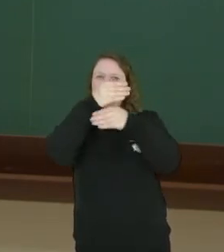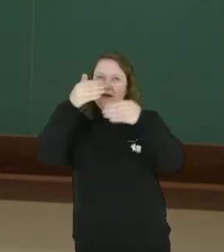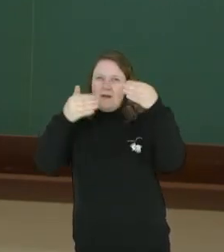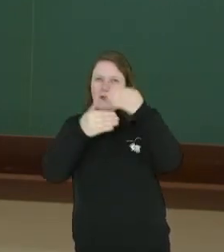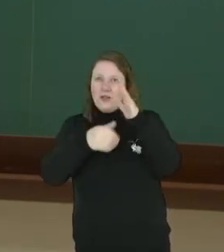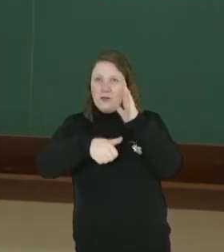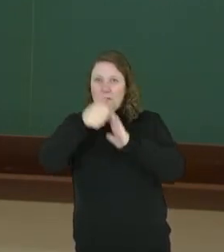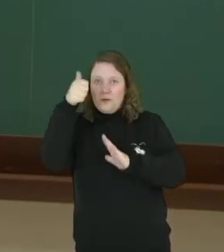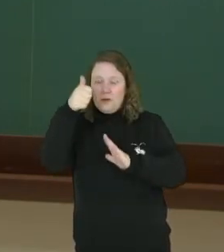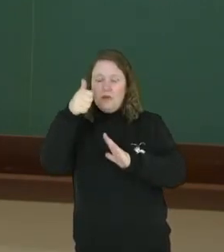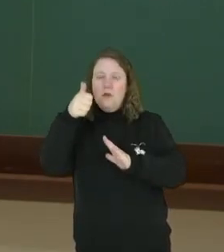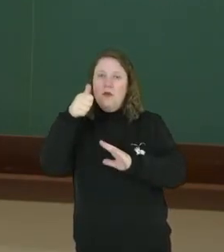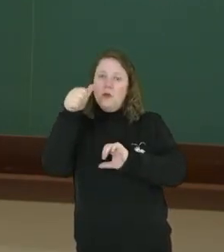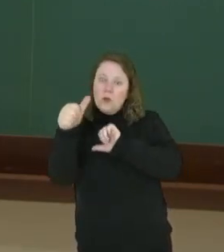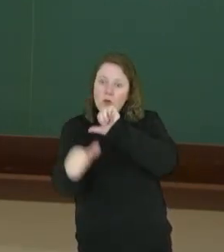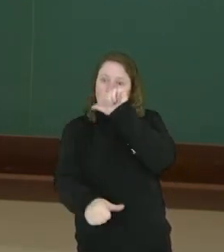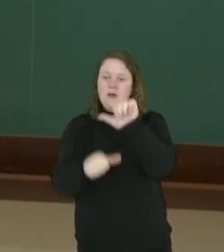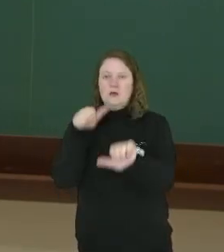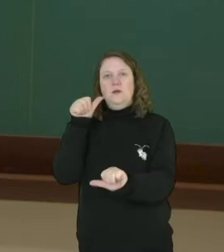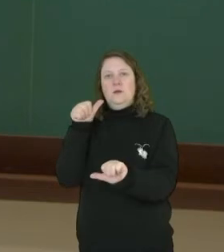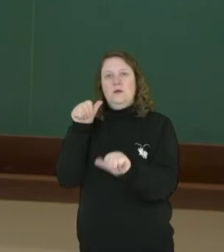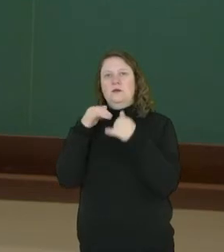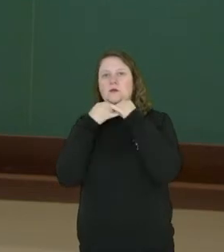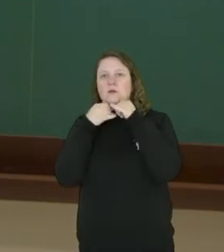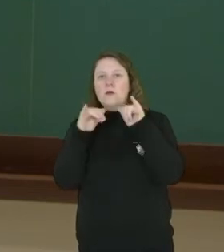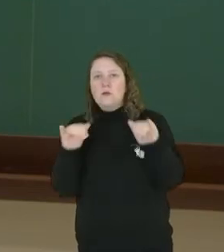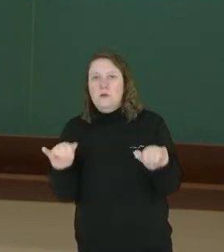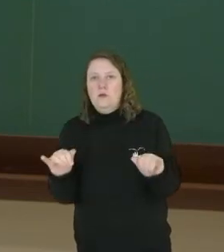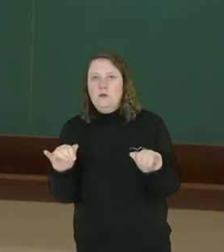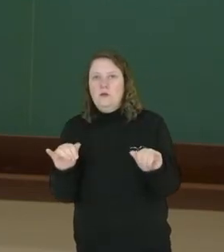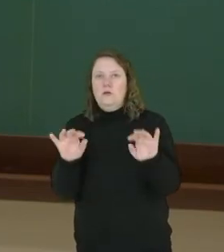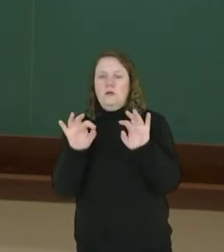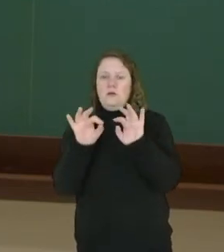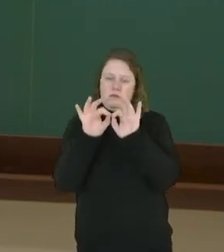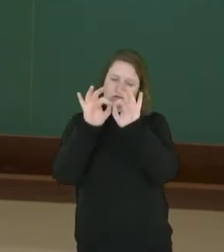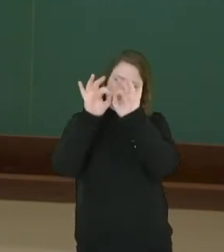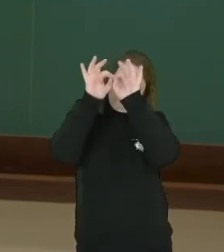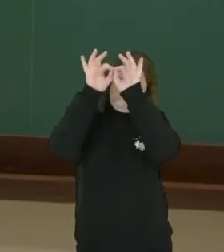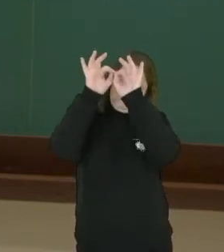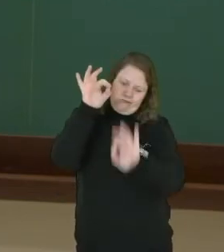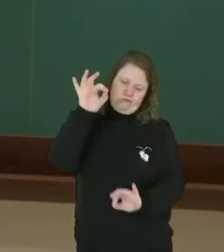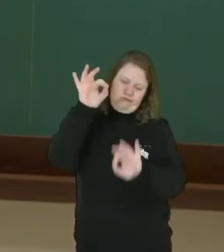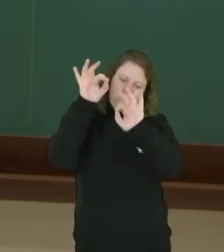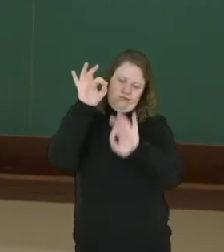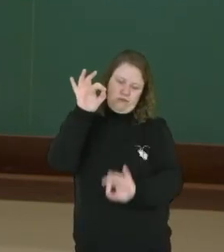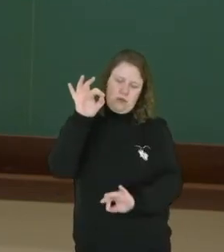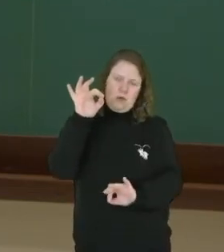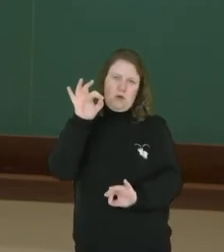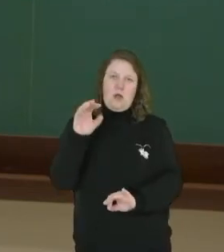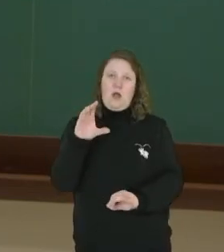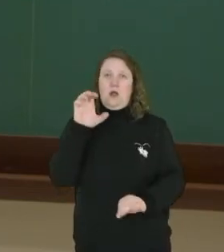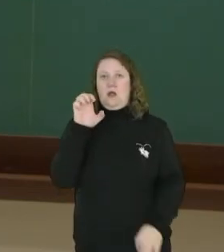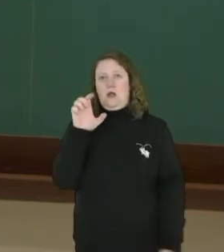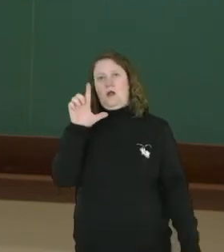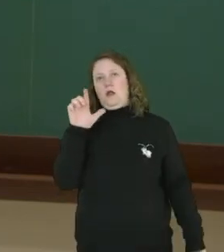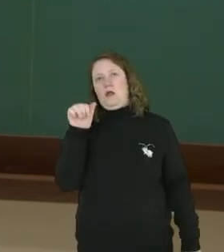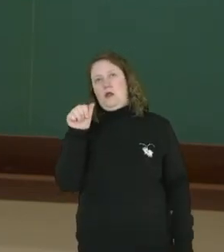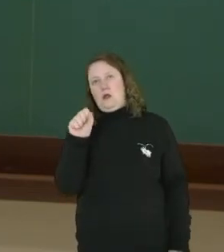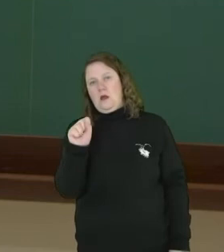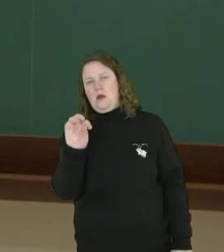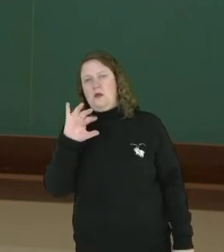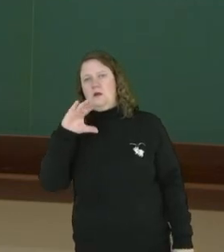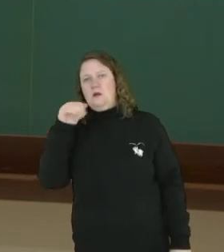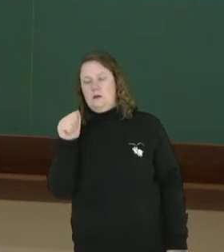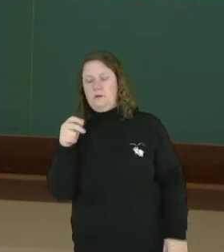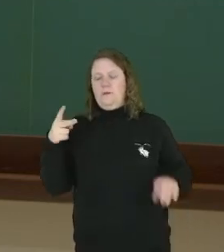sendo transformada, nesse caso, em energia elástica e energia cinética. Por quê? A energia gravitacional está